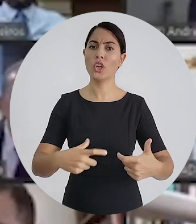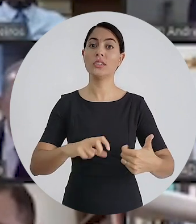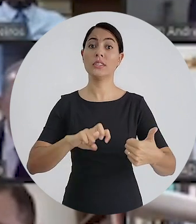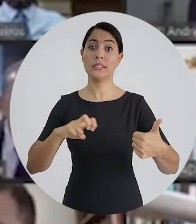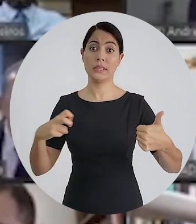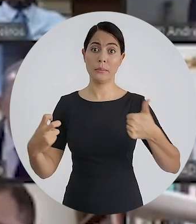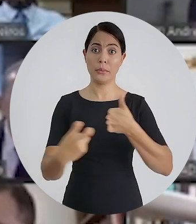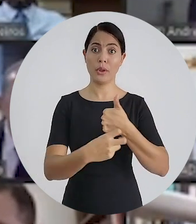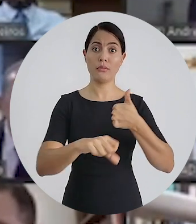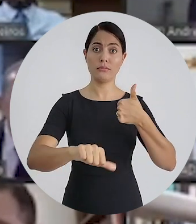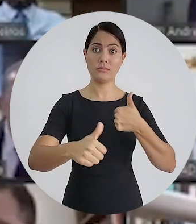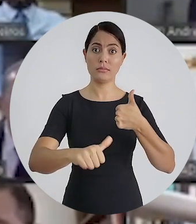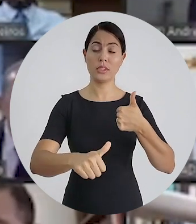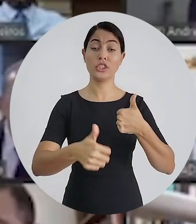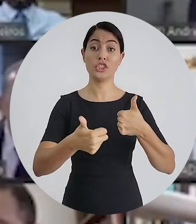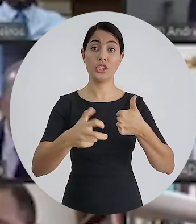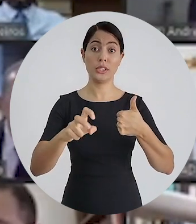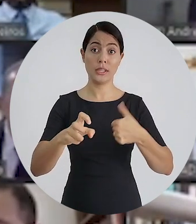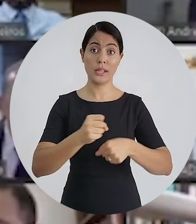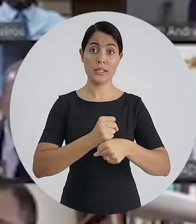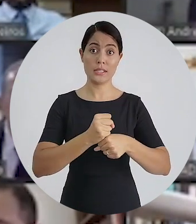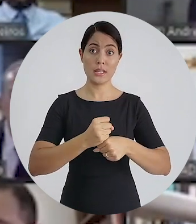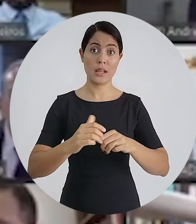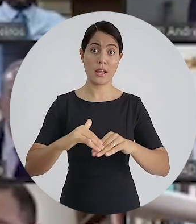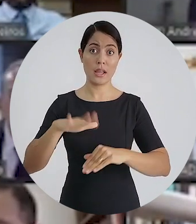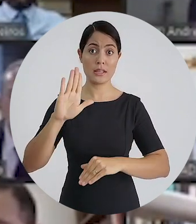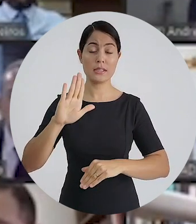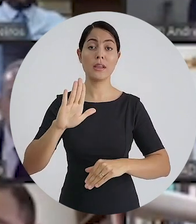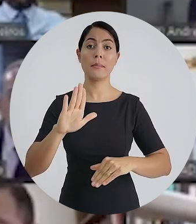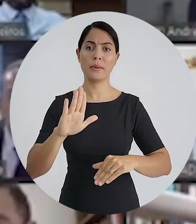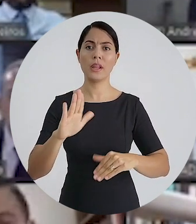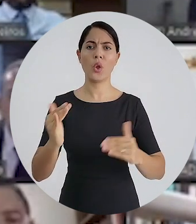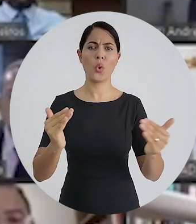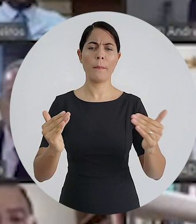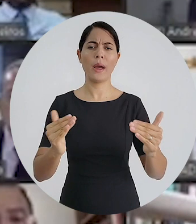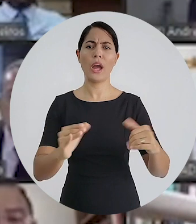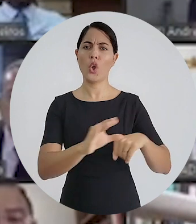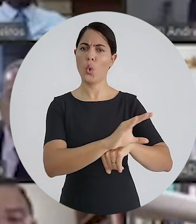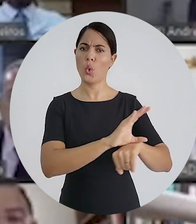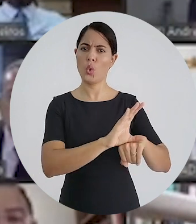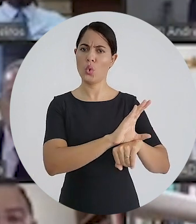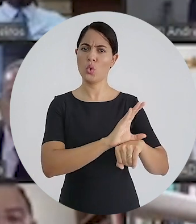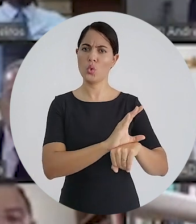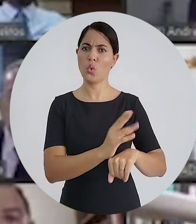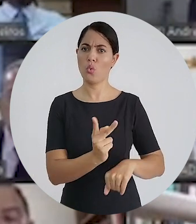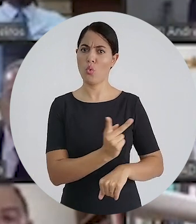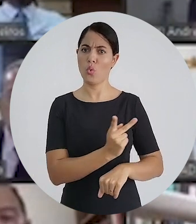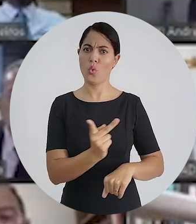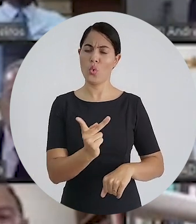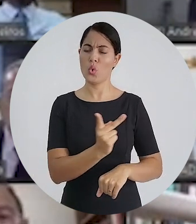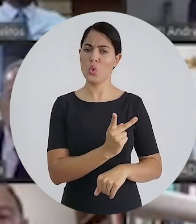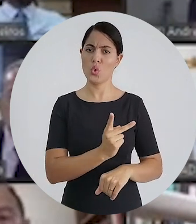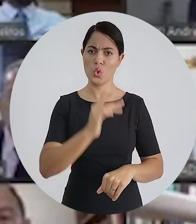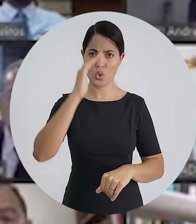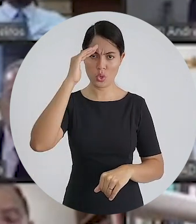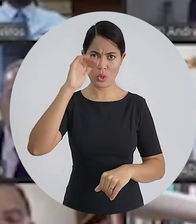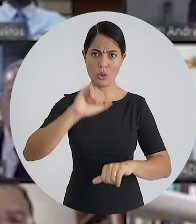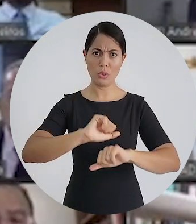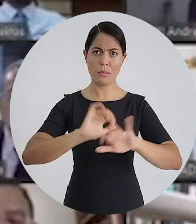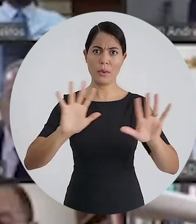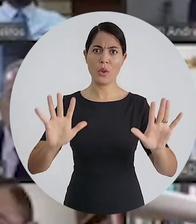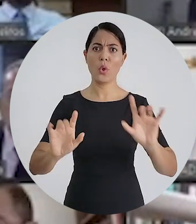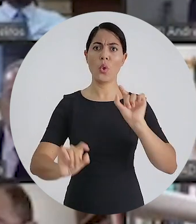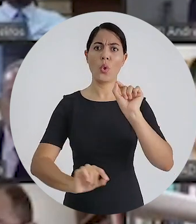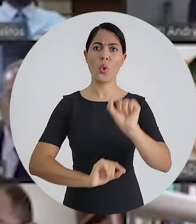âmbito do tribunal do júri em patamar igual ou superior a 15 anos, e a Constituição, suficiente bastante para se lhe